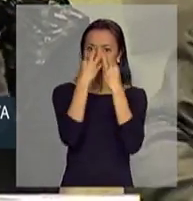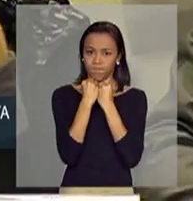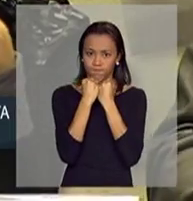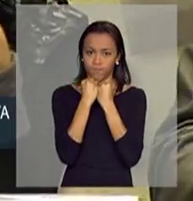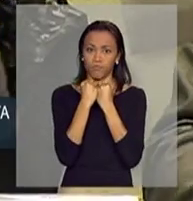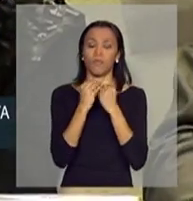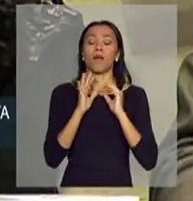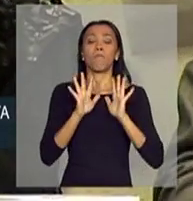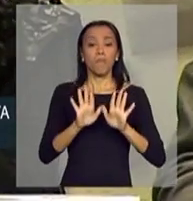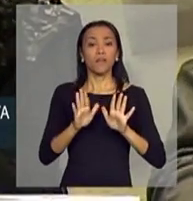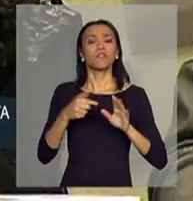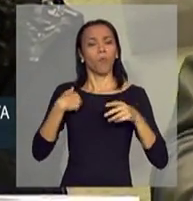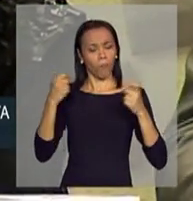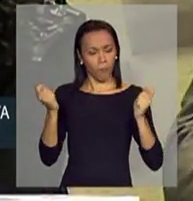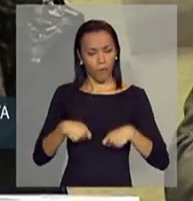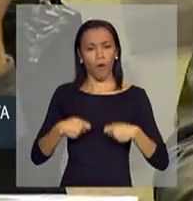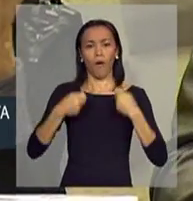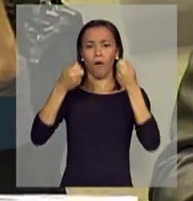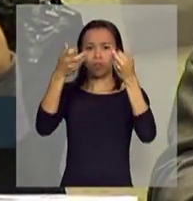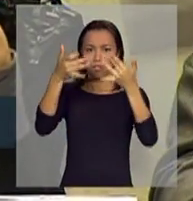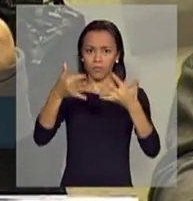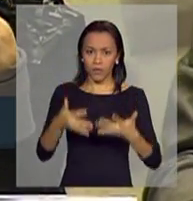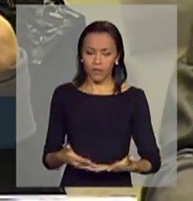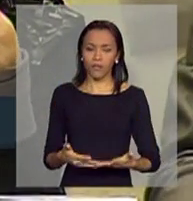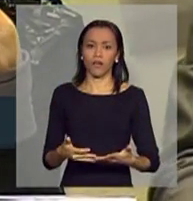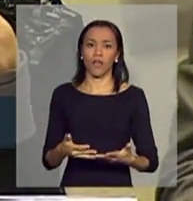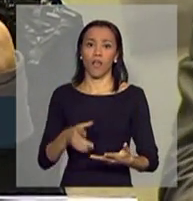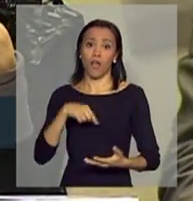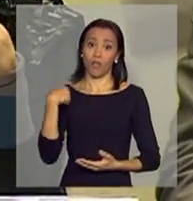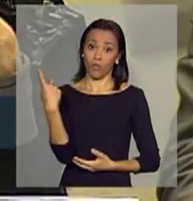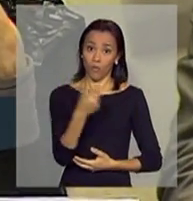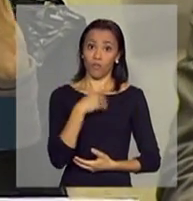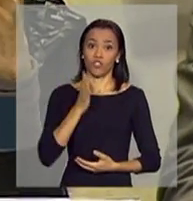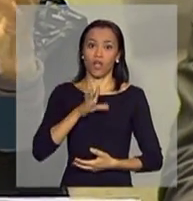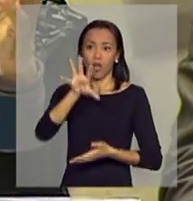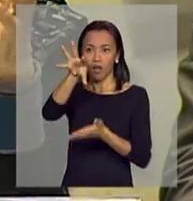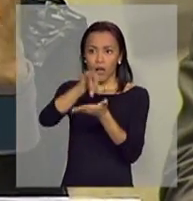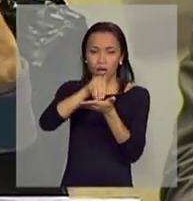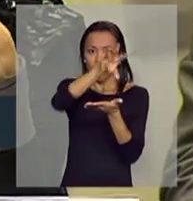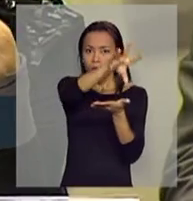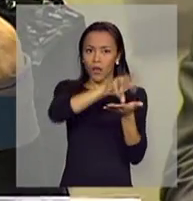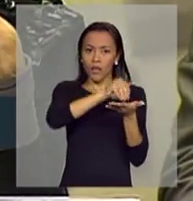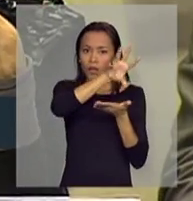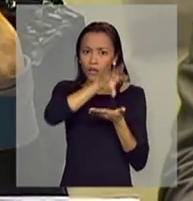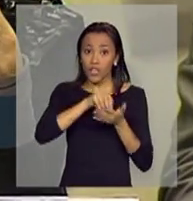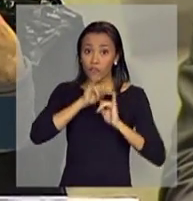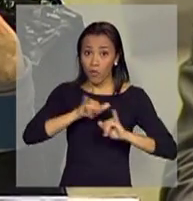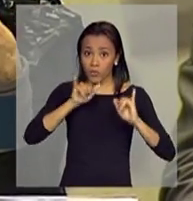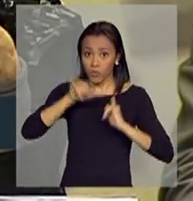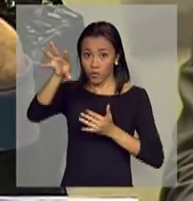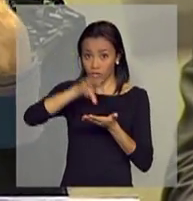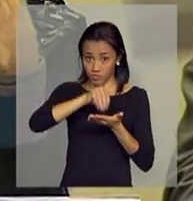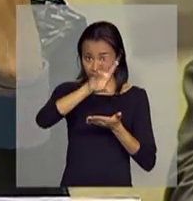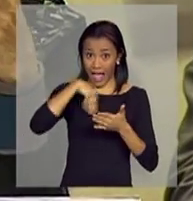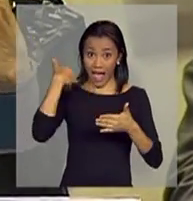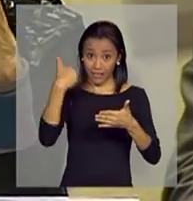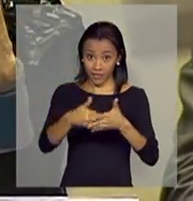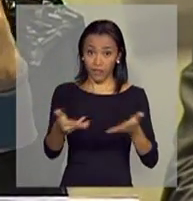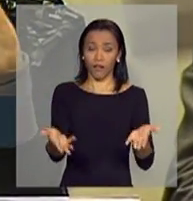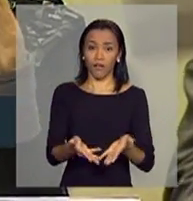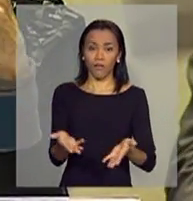palavrinha sobre isso. Nós estivemos colhendo informações até agora